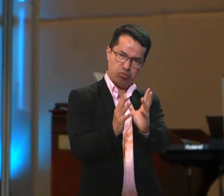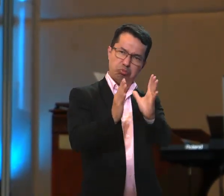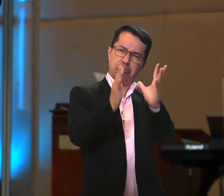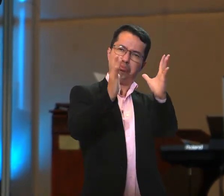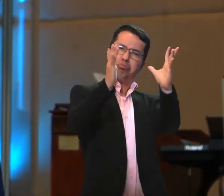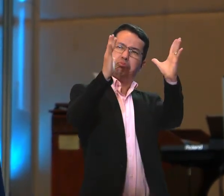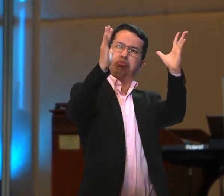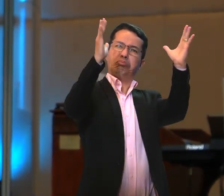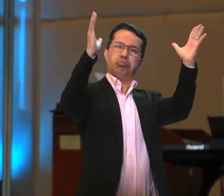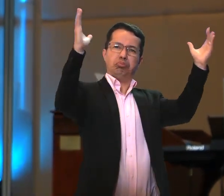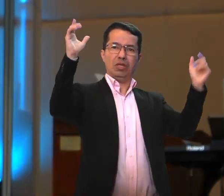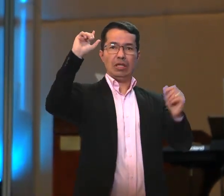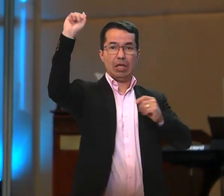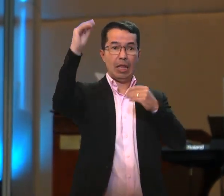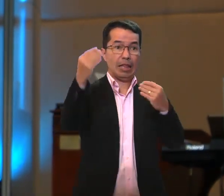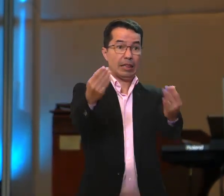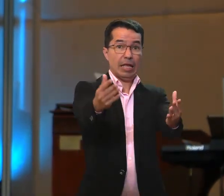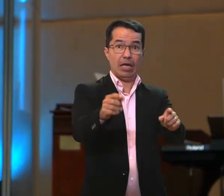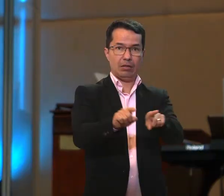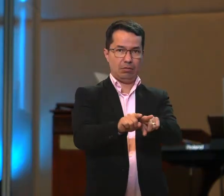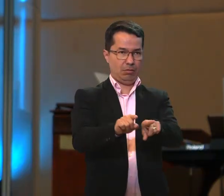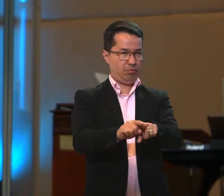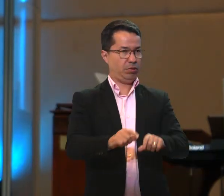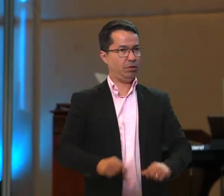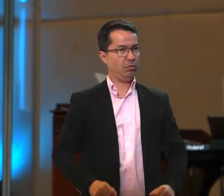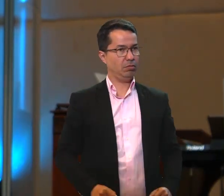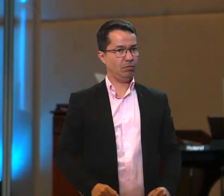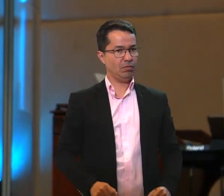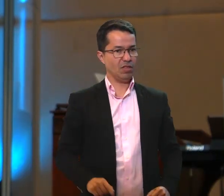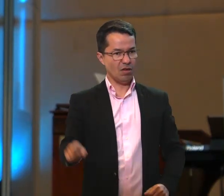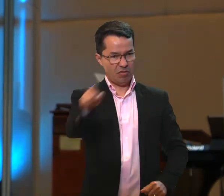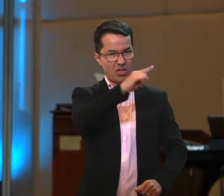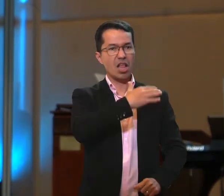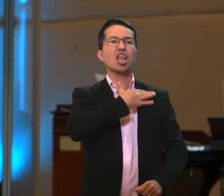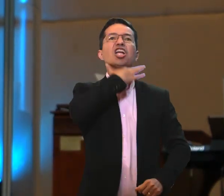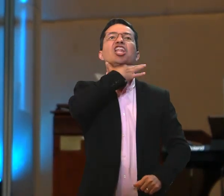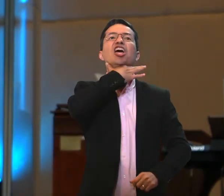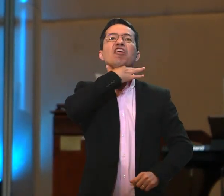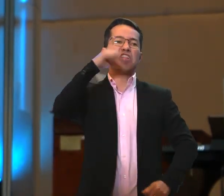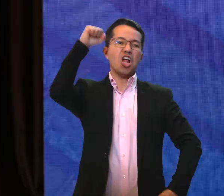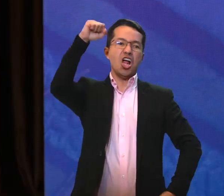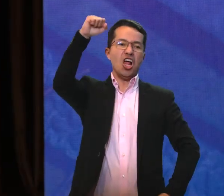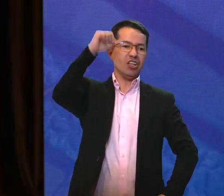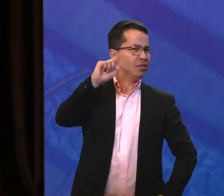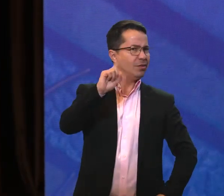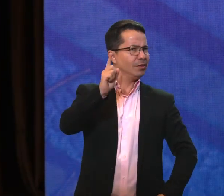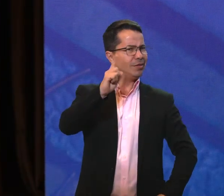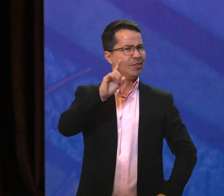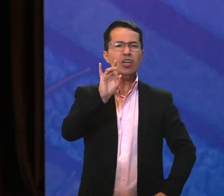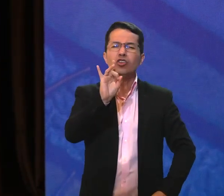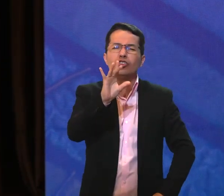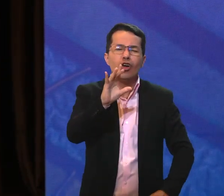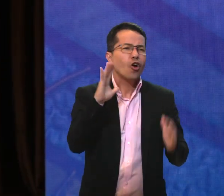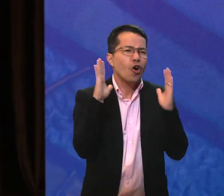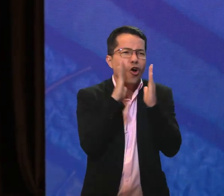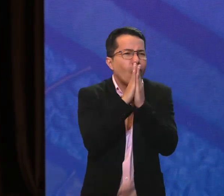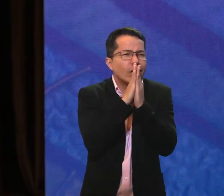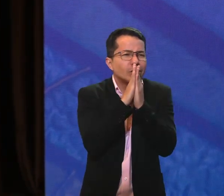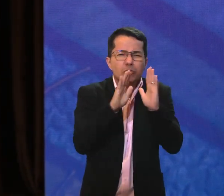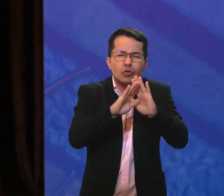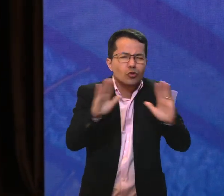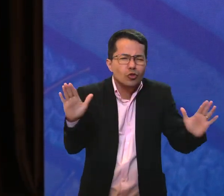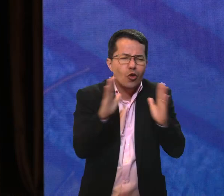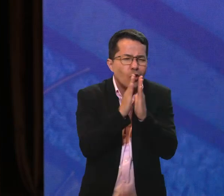libertar vocês, mas o que vocês têm que fazer? Uma revolução, uma greve? Não, eu vou mandar umas pragas lá no Egito. Por